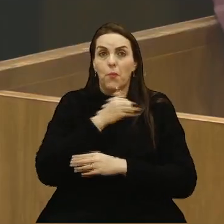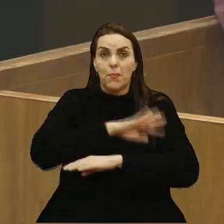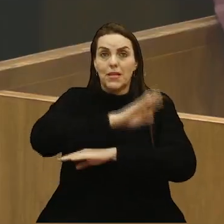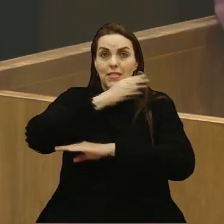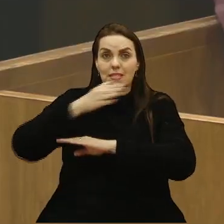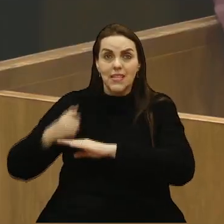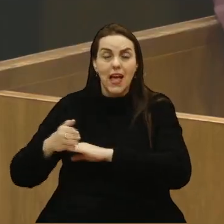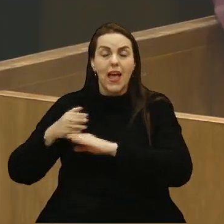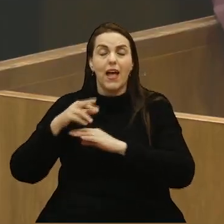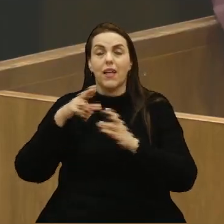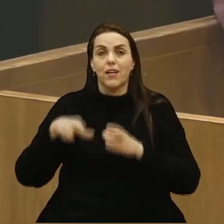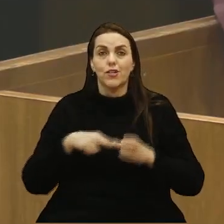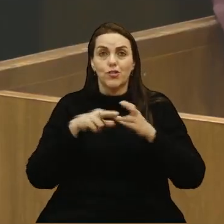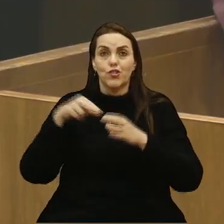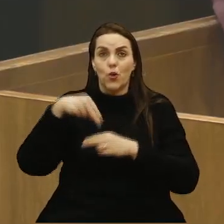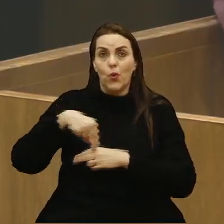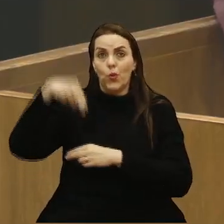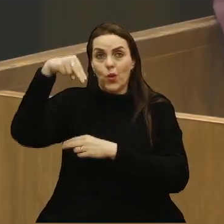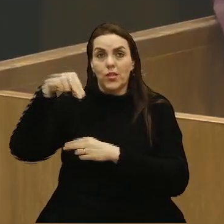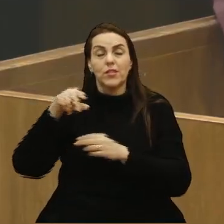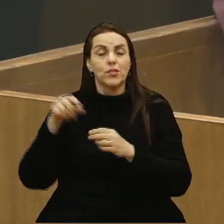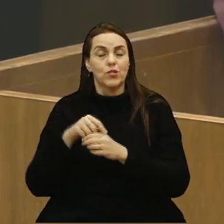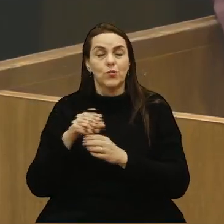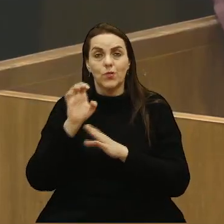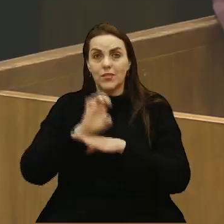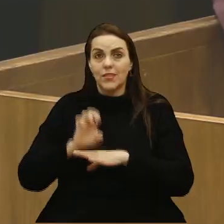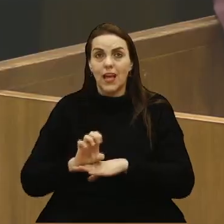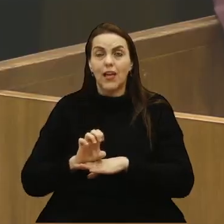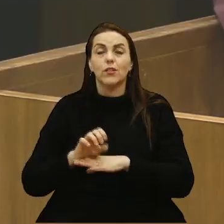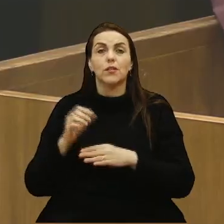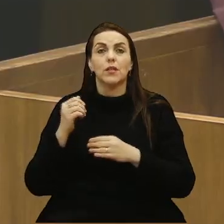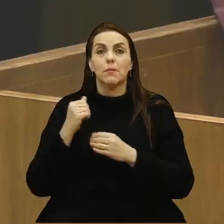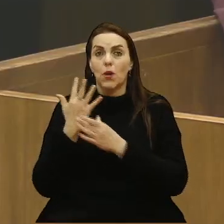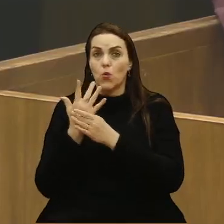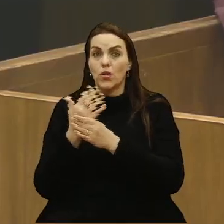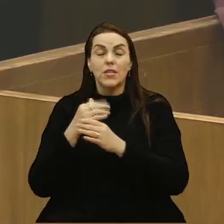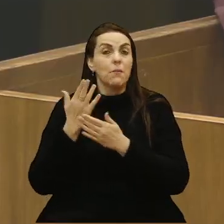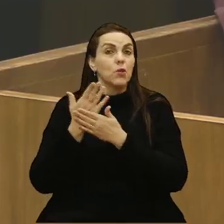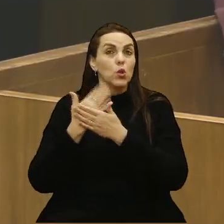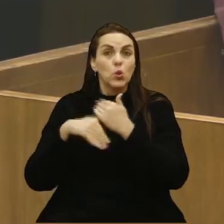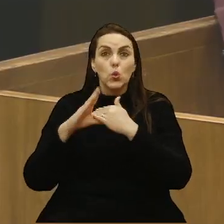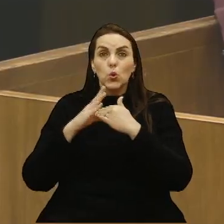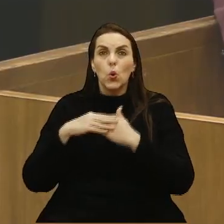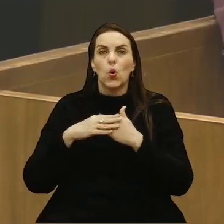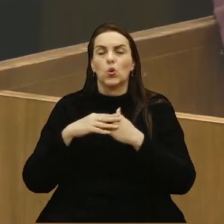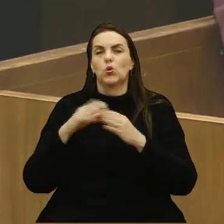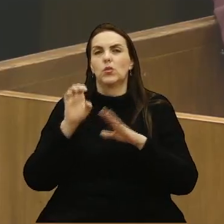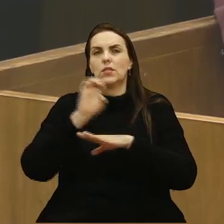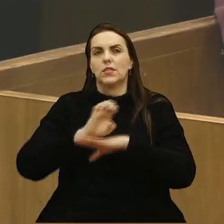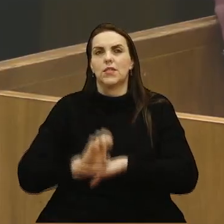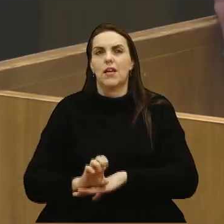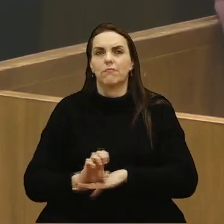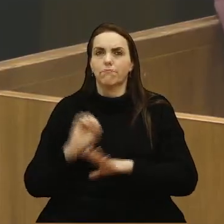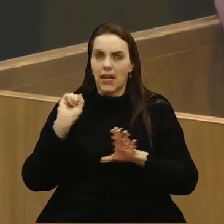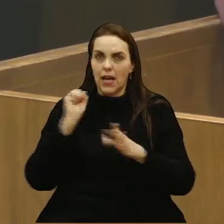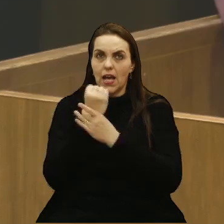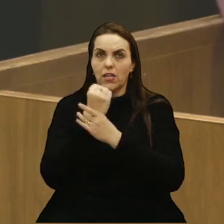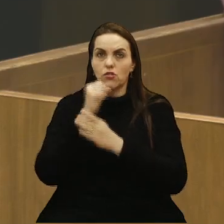região nordeste do estado e para a URGS. Ele é bom para o estado inteiro. Então, nós temos a garantia da